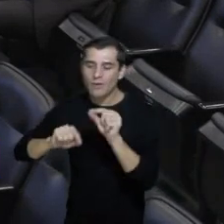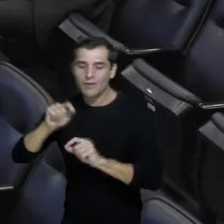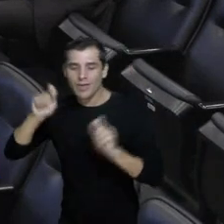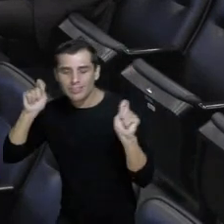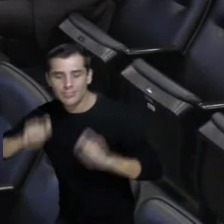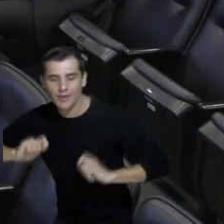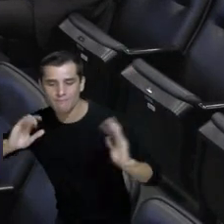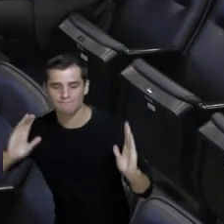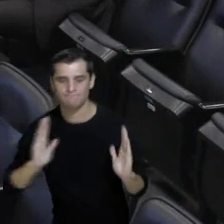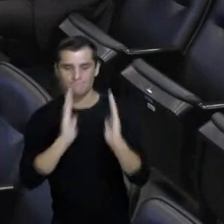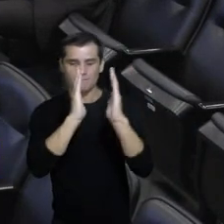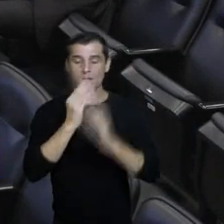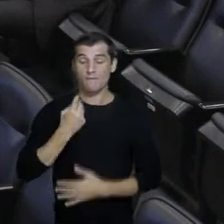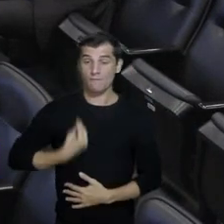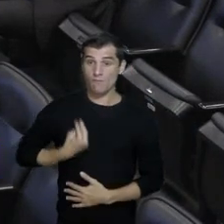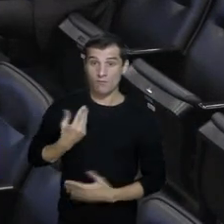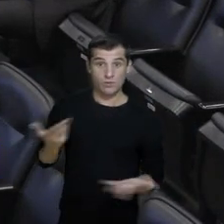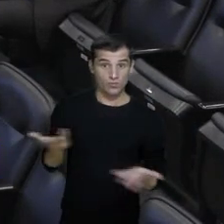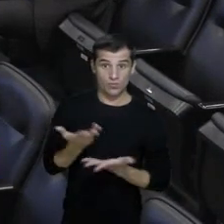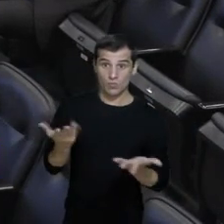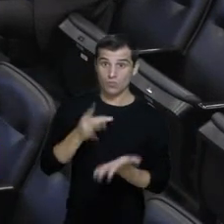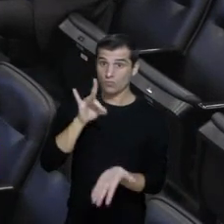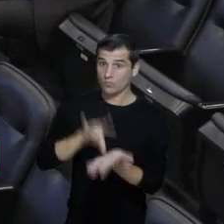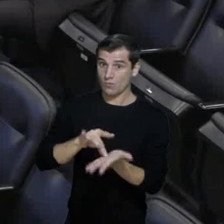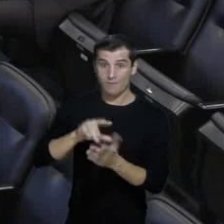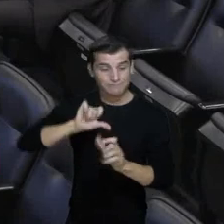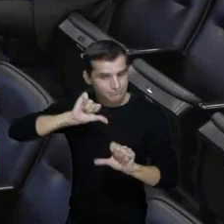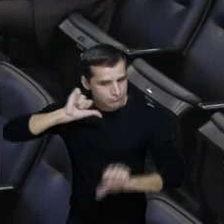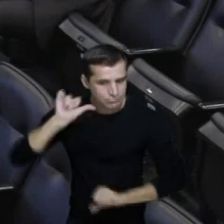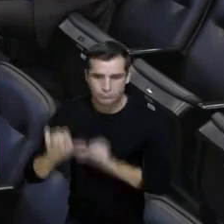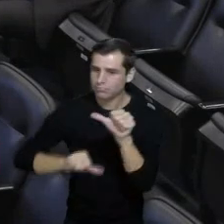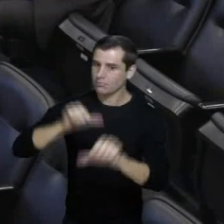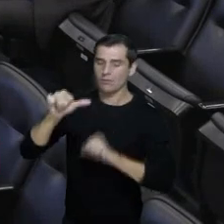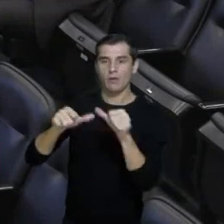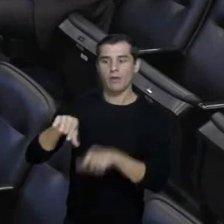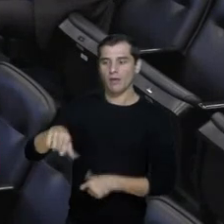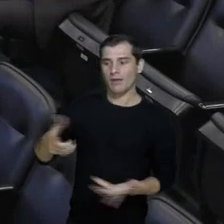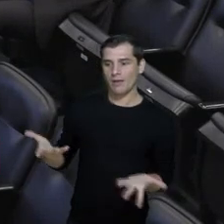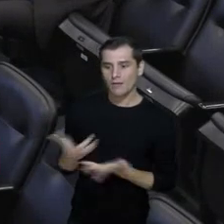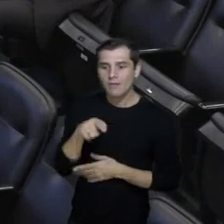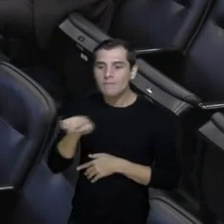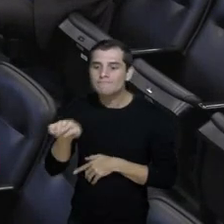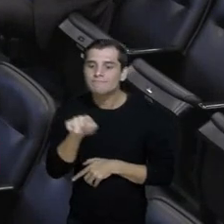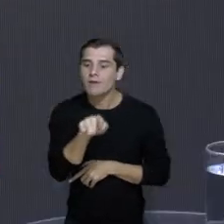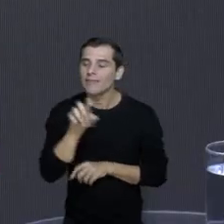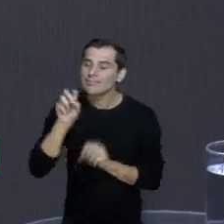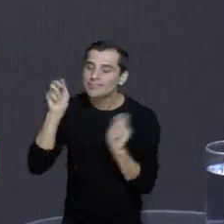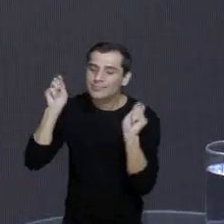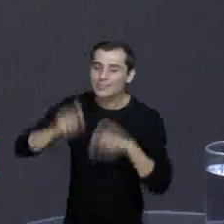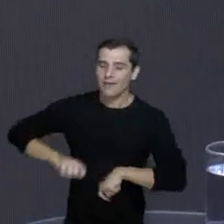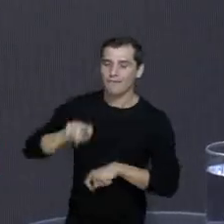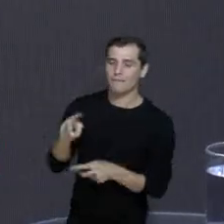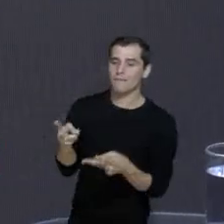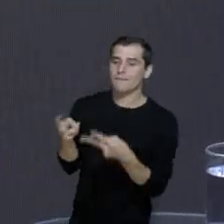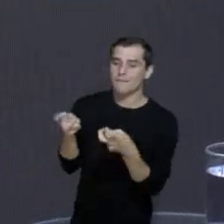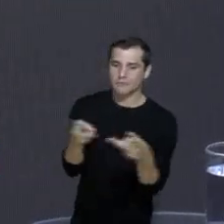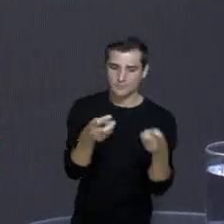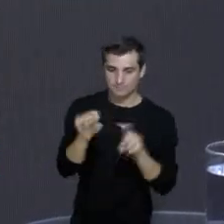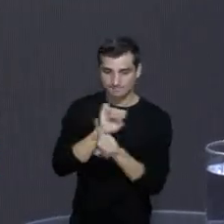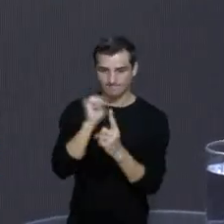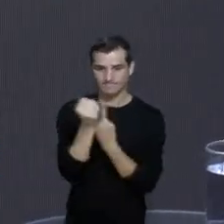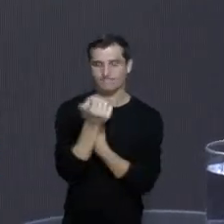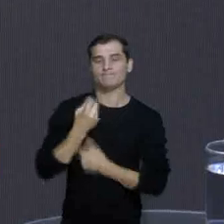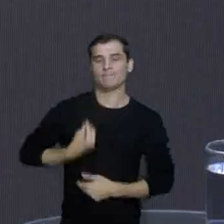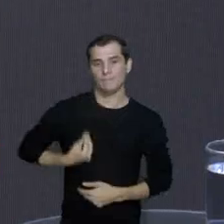que eh que ainda temos tão presente na nossa sociedade então Eh com isso quero dizer